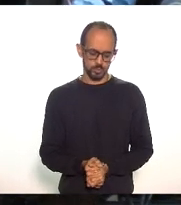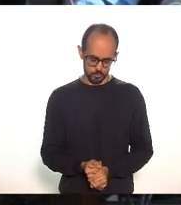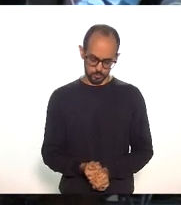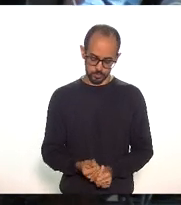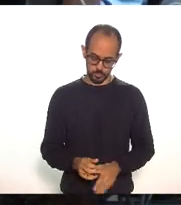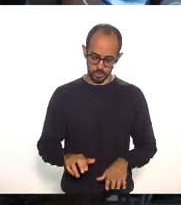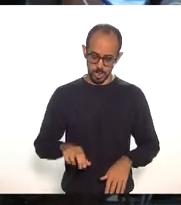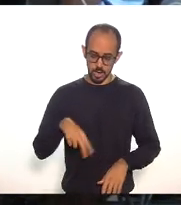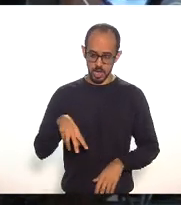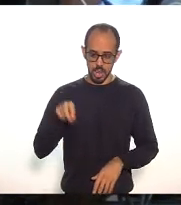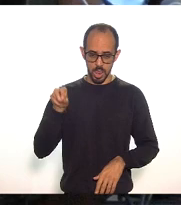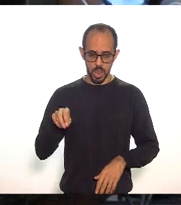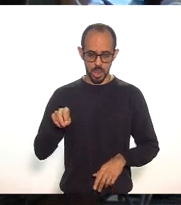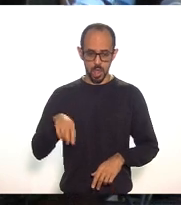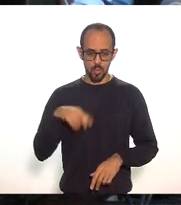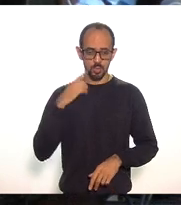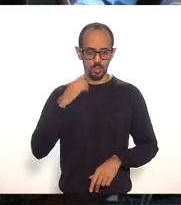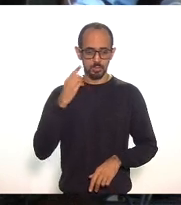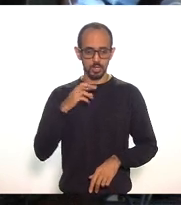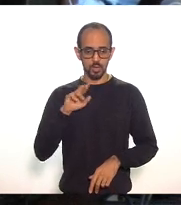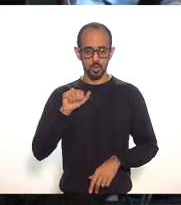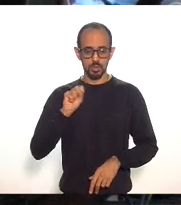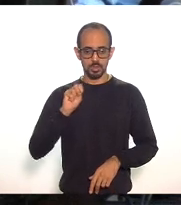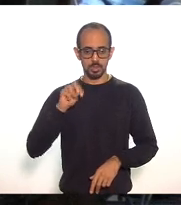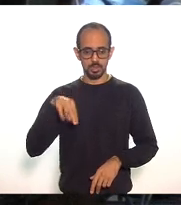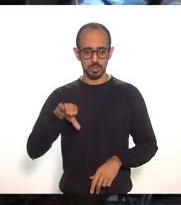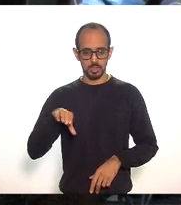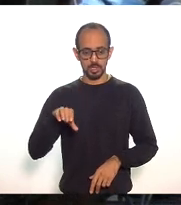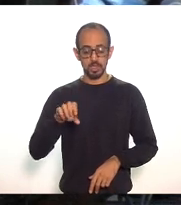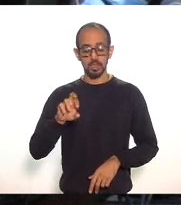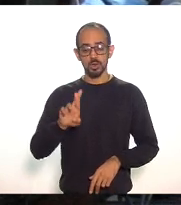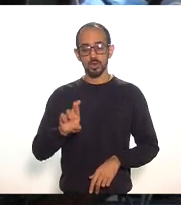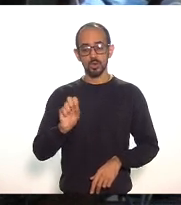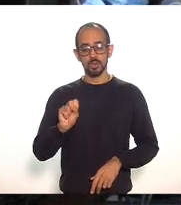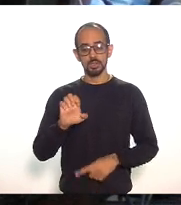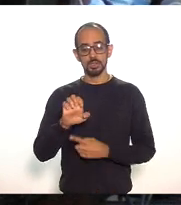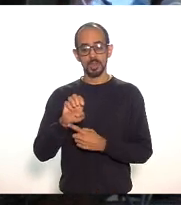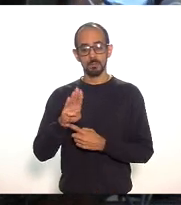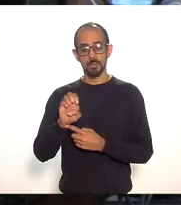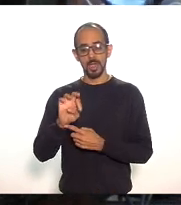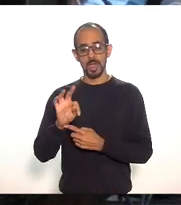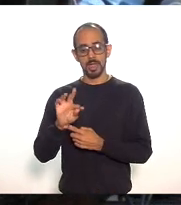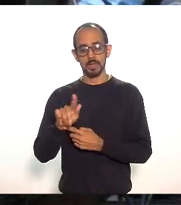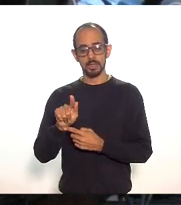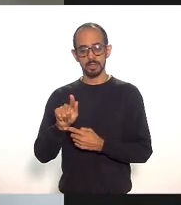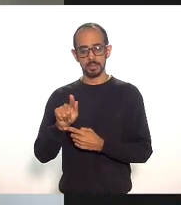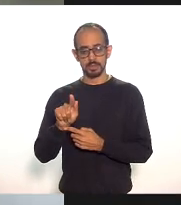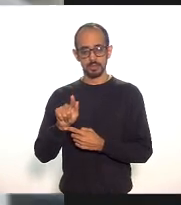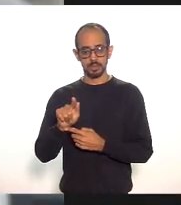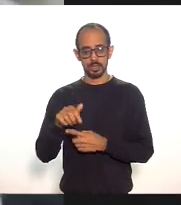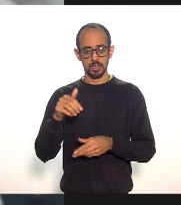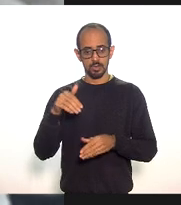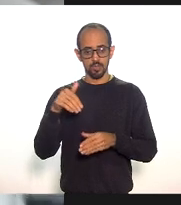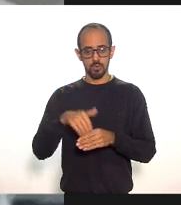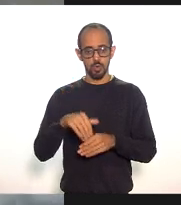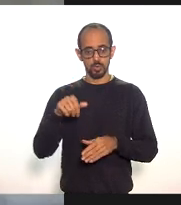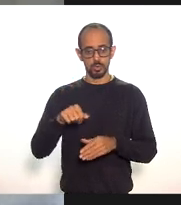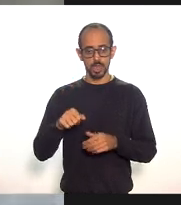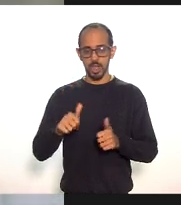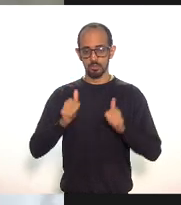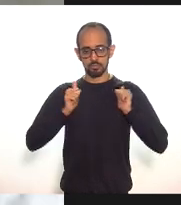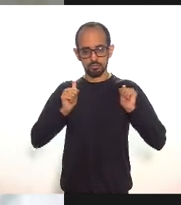Vota não, deputada Rosane Félix. Deputado Rosenberg Reis. Presidente, eu vou votar pela